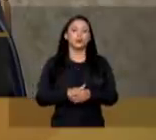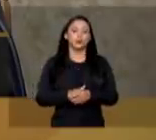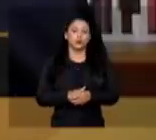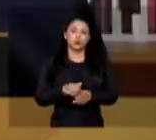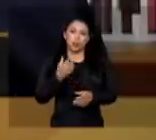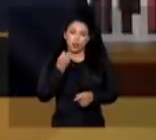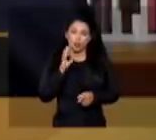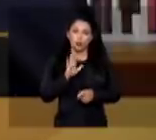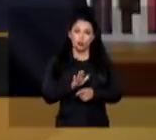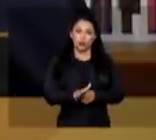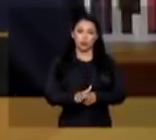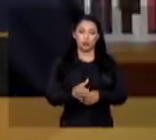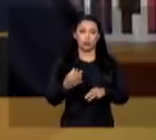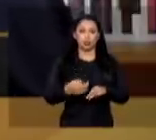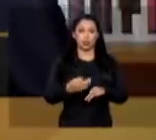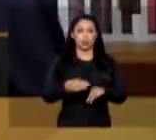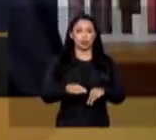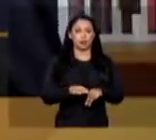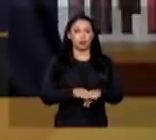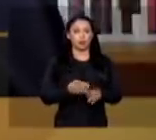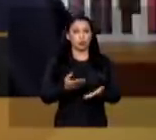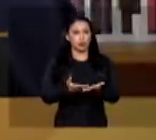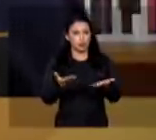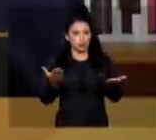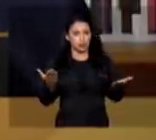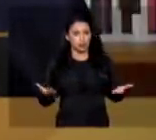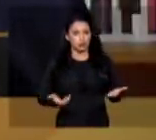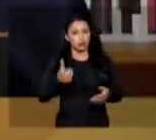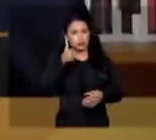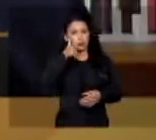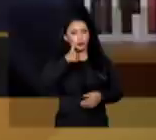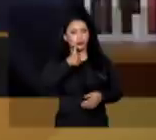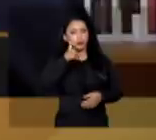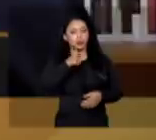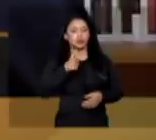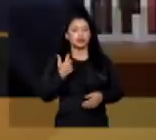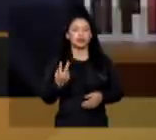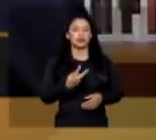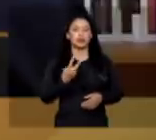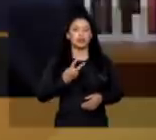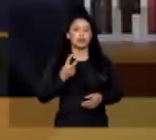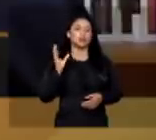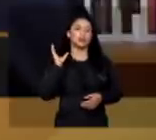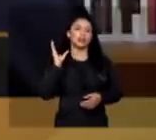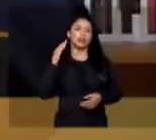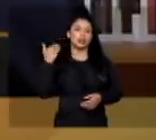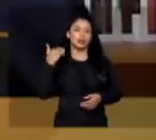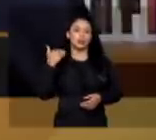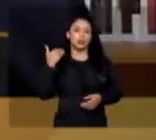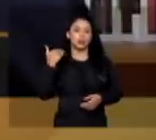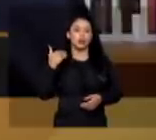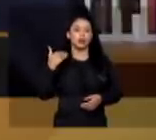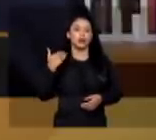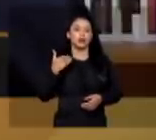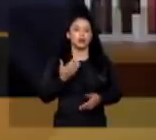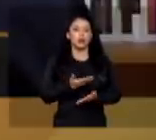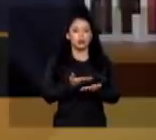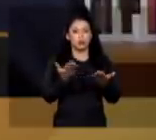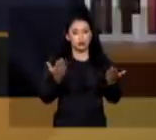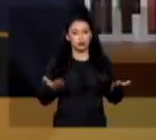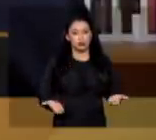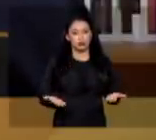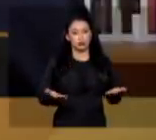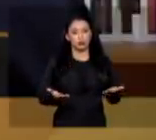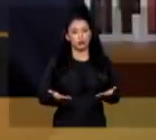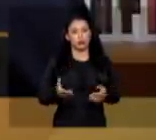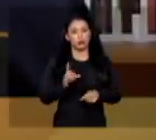Presidente, boa tarde, Vossa Excelência, boa tarde a todos, ministra Carmen Lúcia, ministra Rosa Weber, prezados colegas,